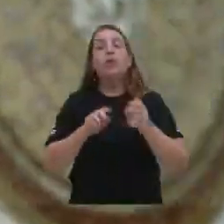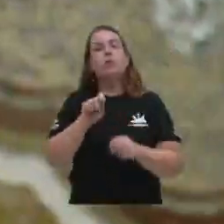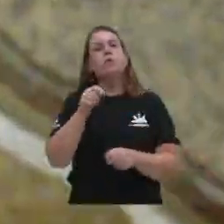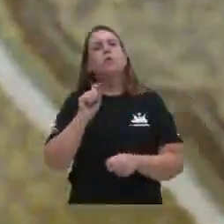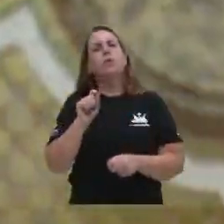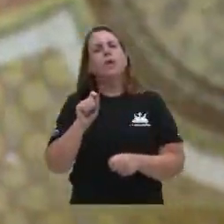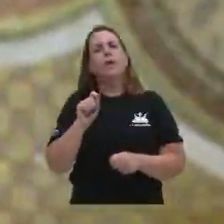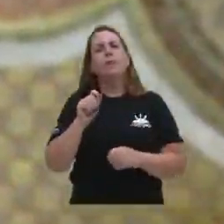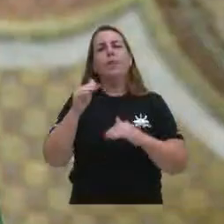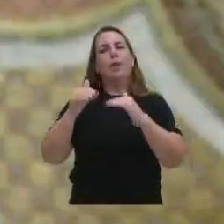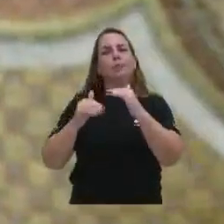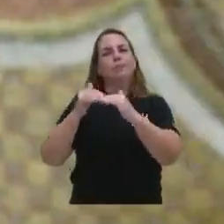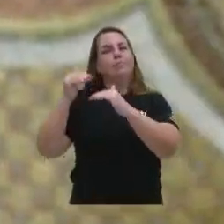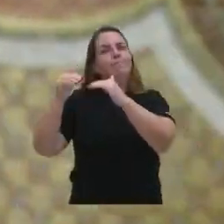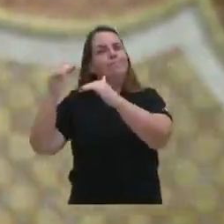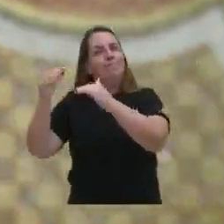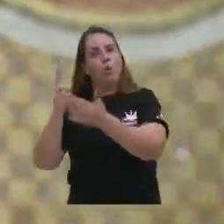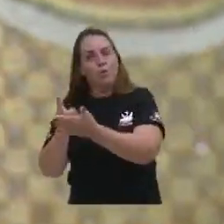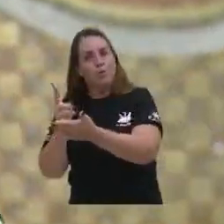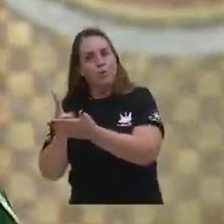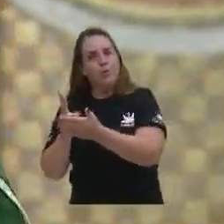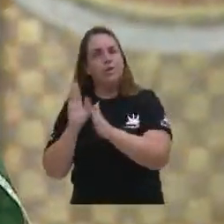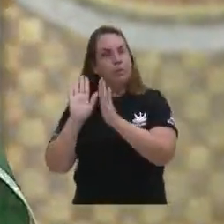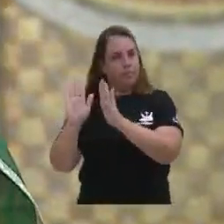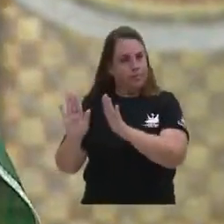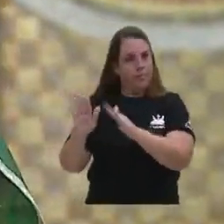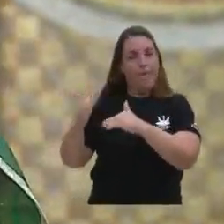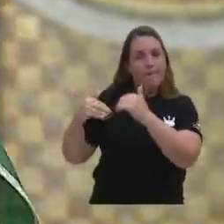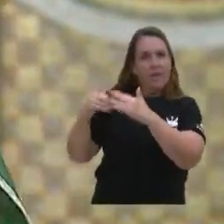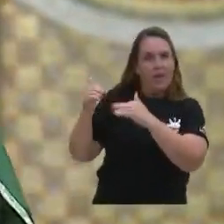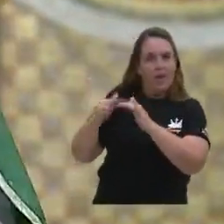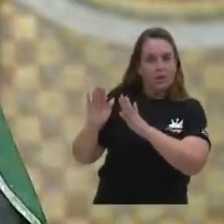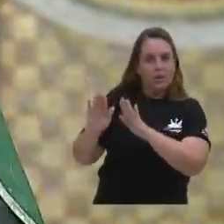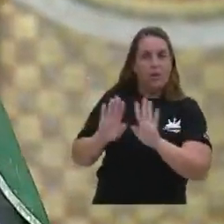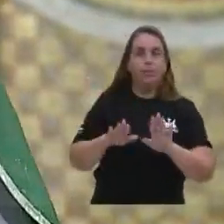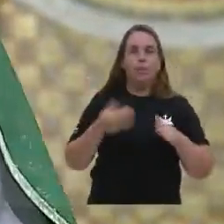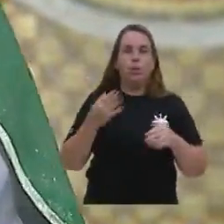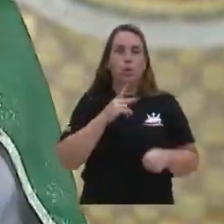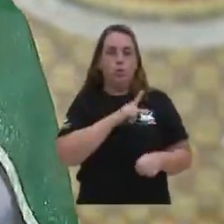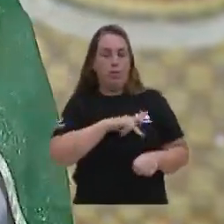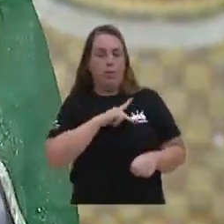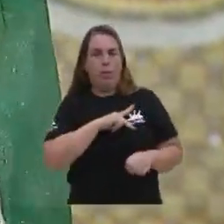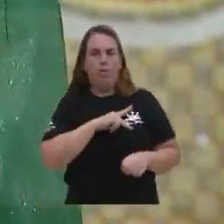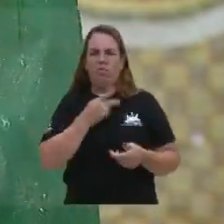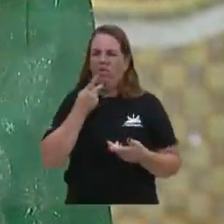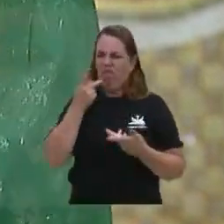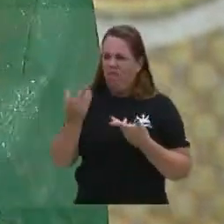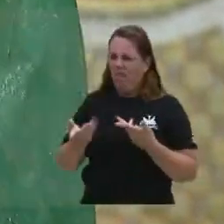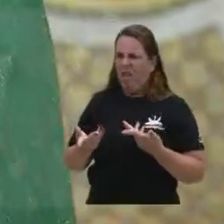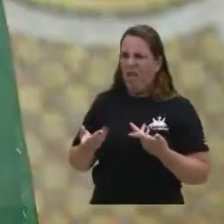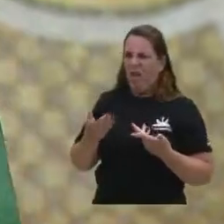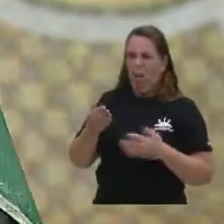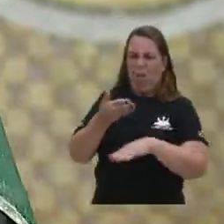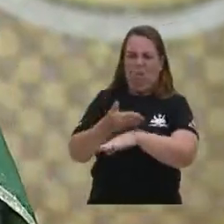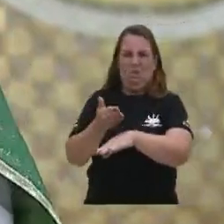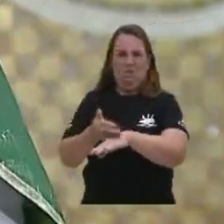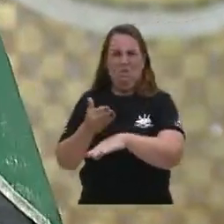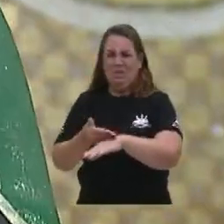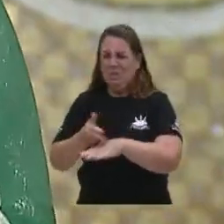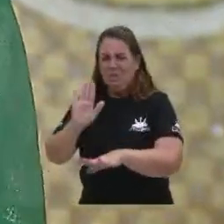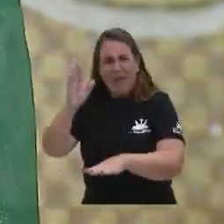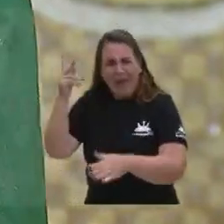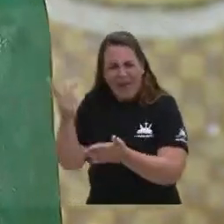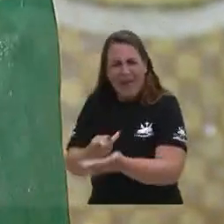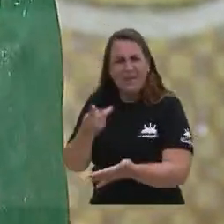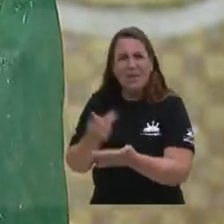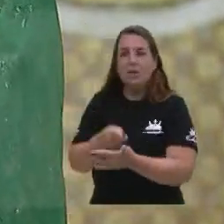as consequências práticas, quando Paulo vai denunciar um costume erradíssimo que